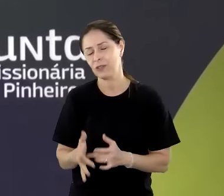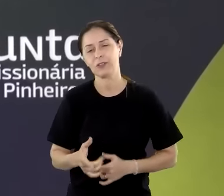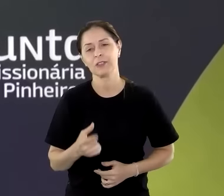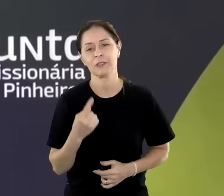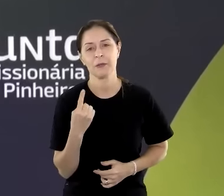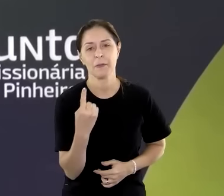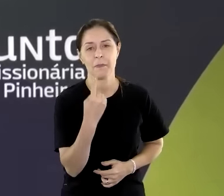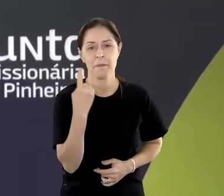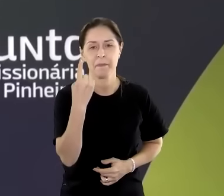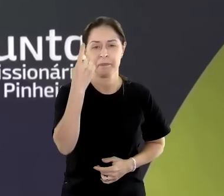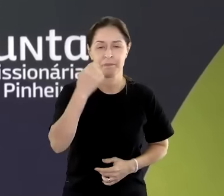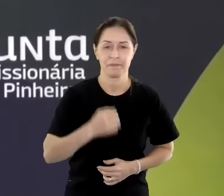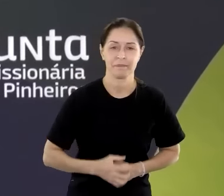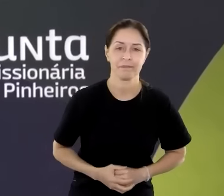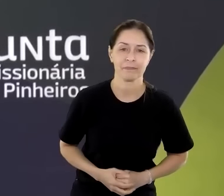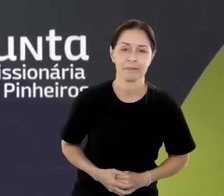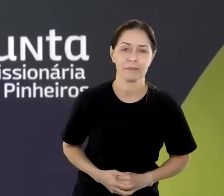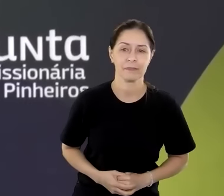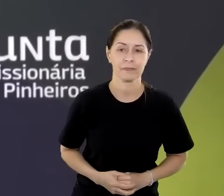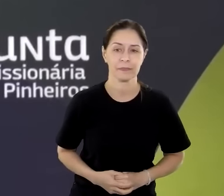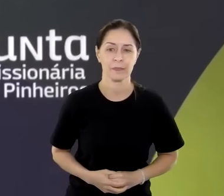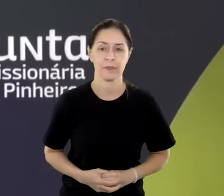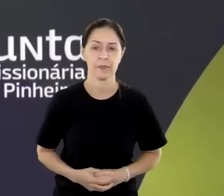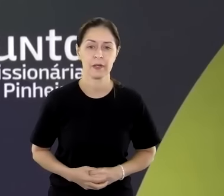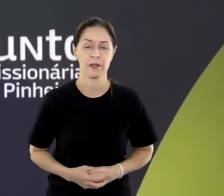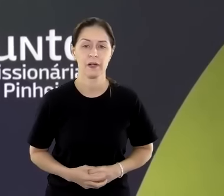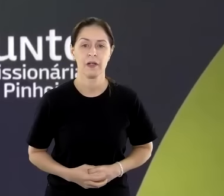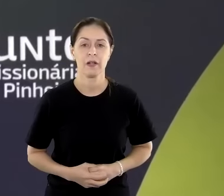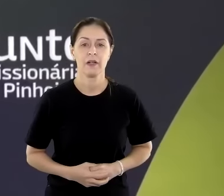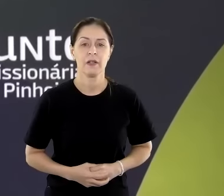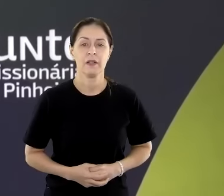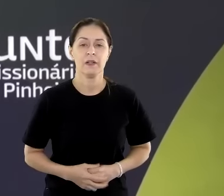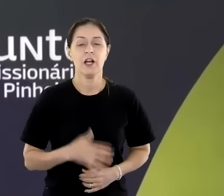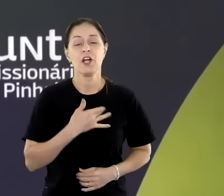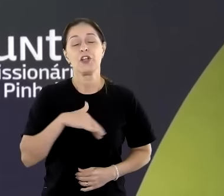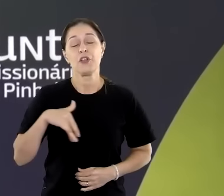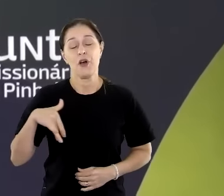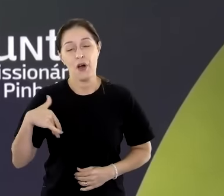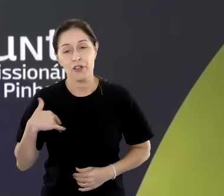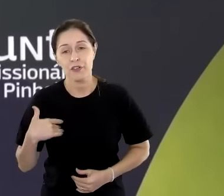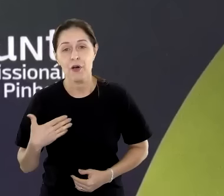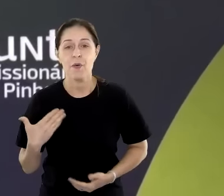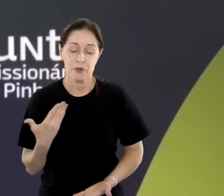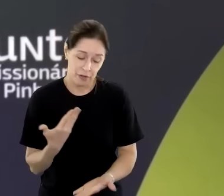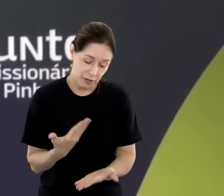Meus irmãos, nós vamos tratar do velho, surrado, atual,